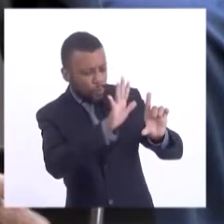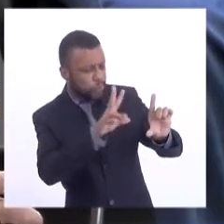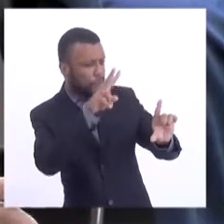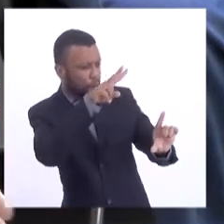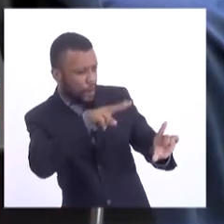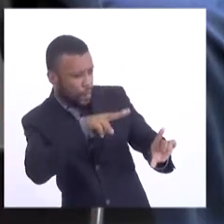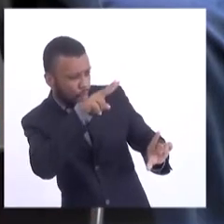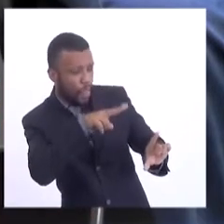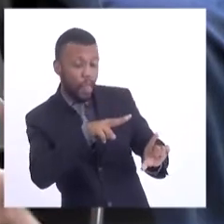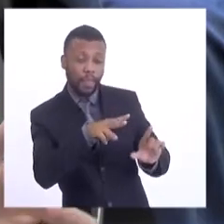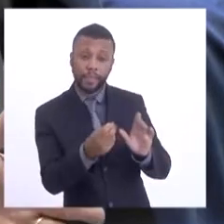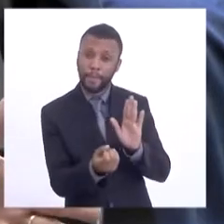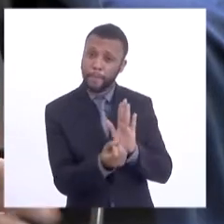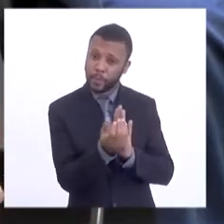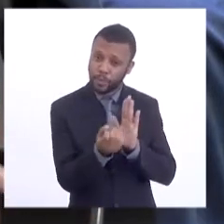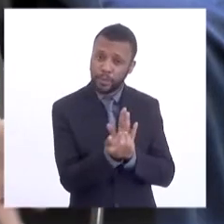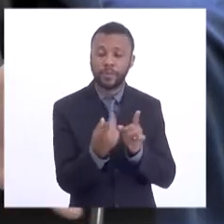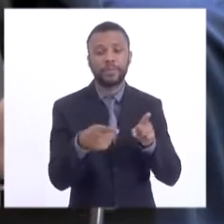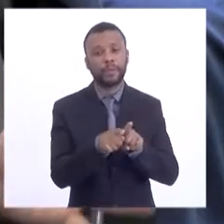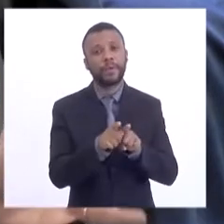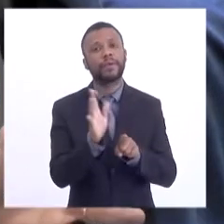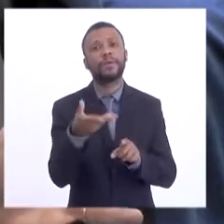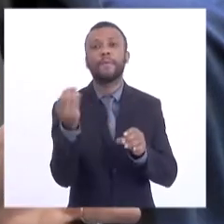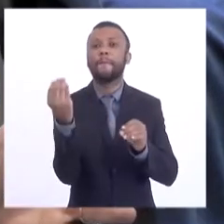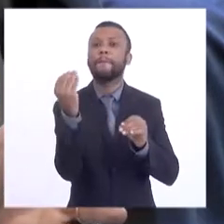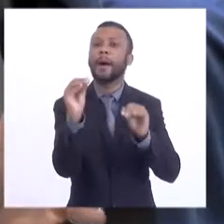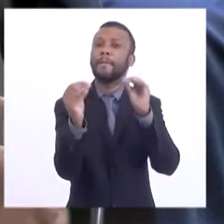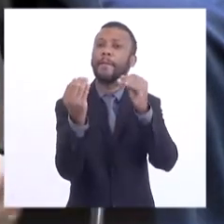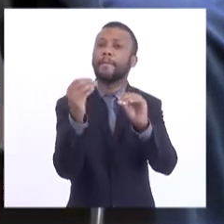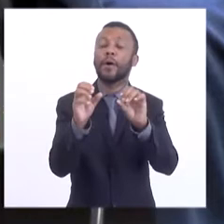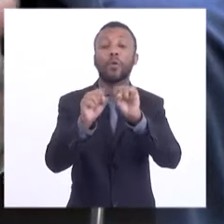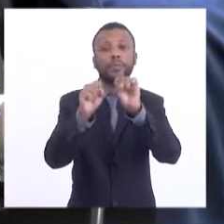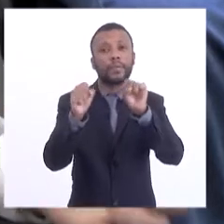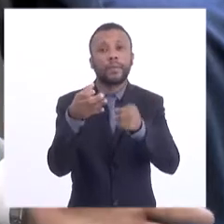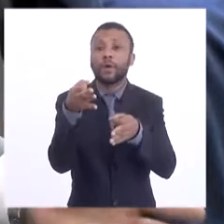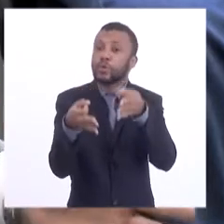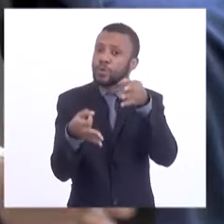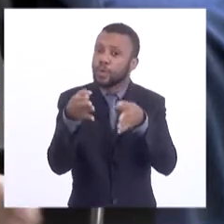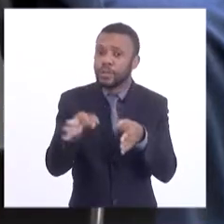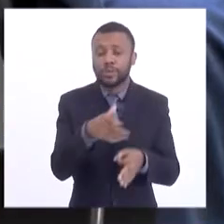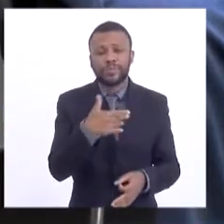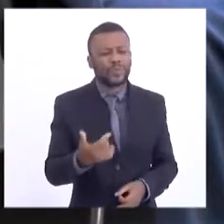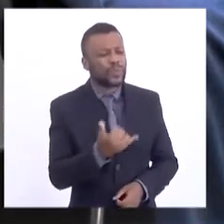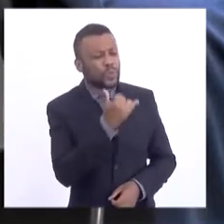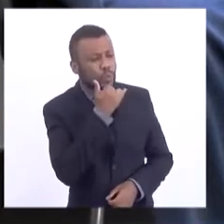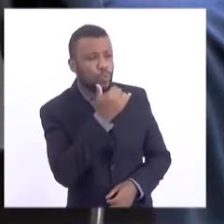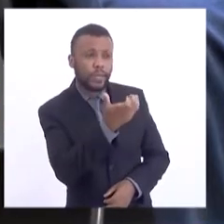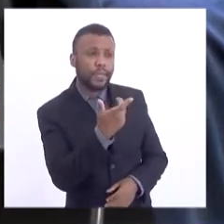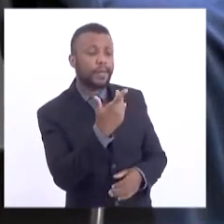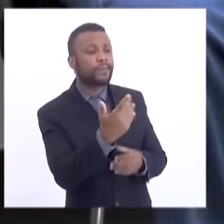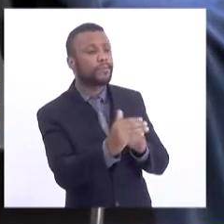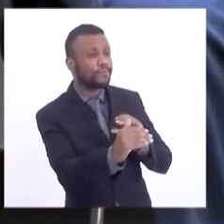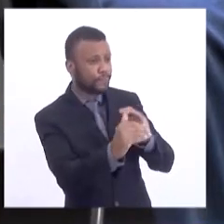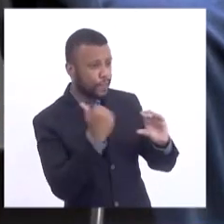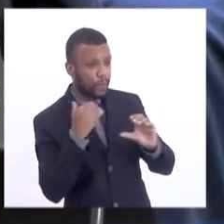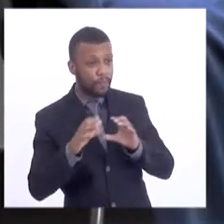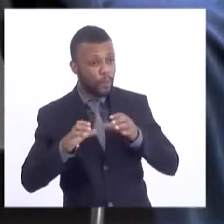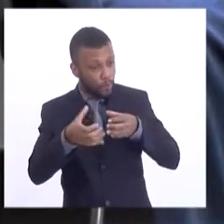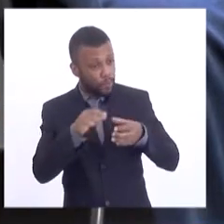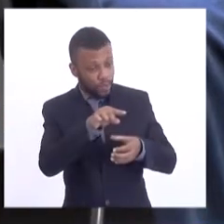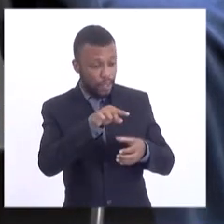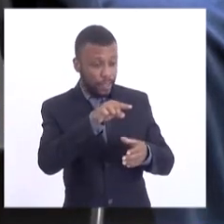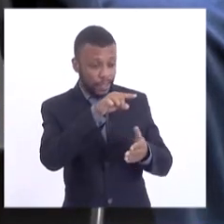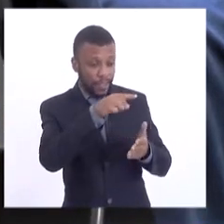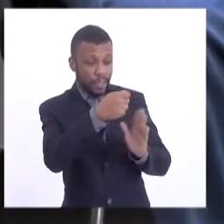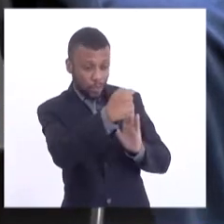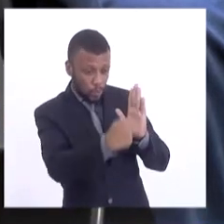ele foi produzido e já foi circulado todo sistema jurídico do Estado eu gostaria que sua encaminhada para comissão seria de grande